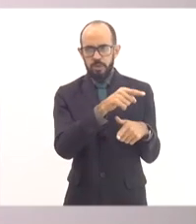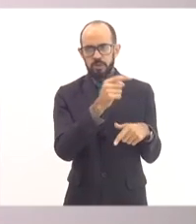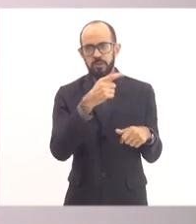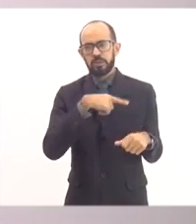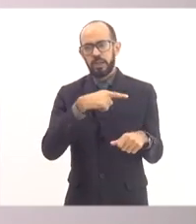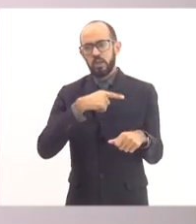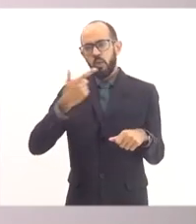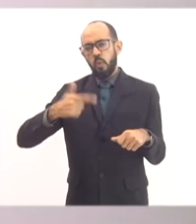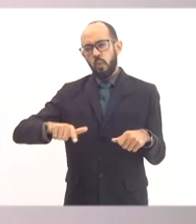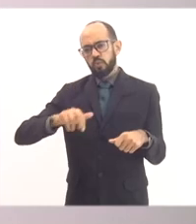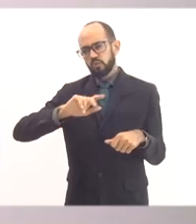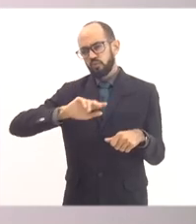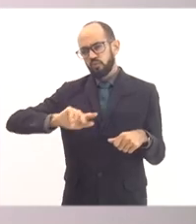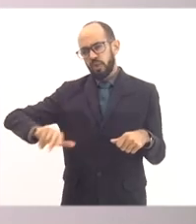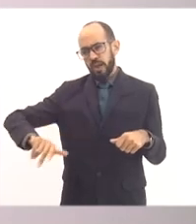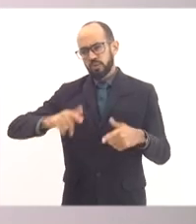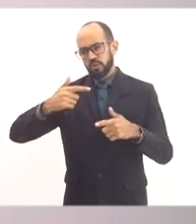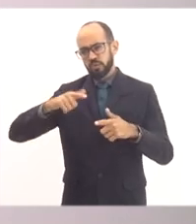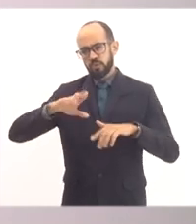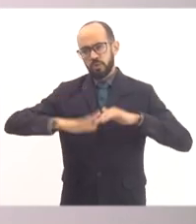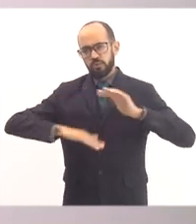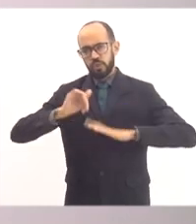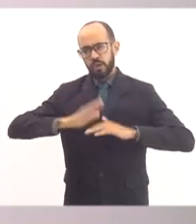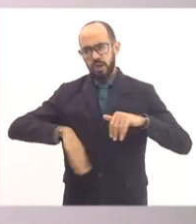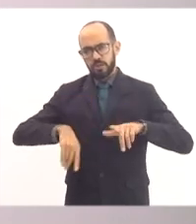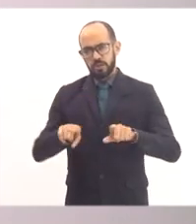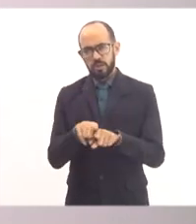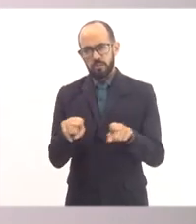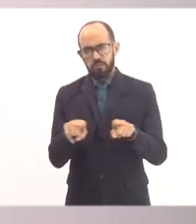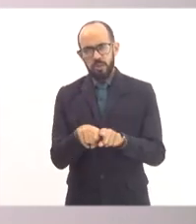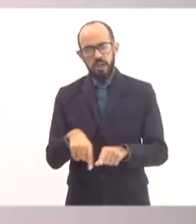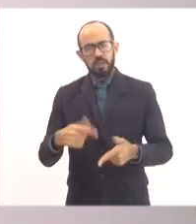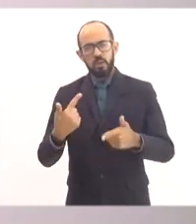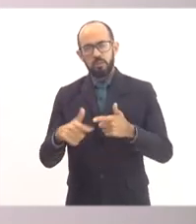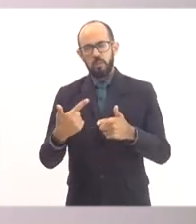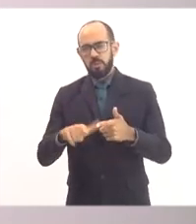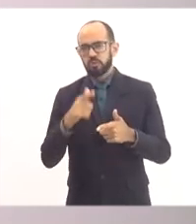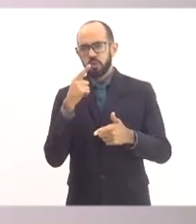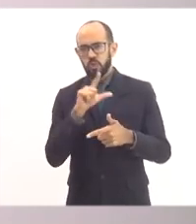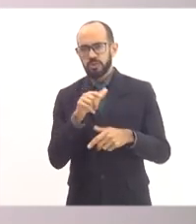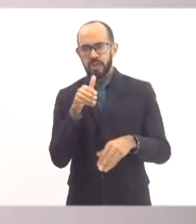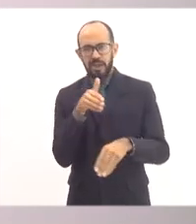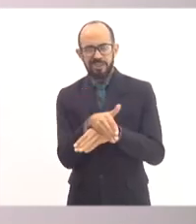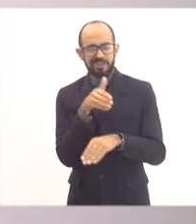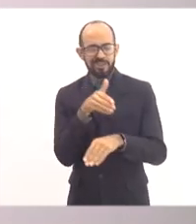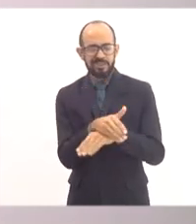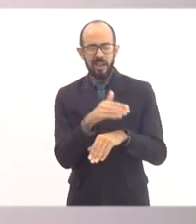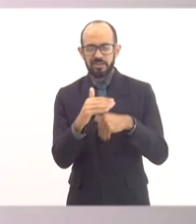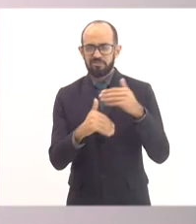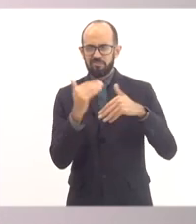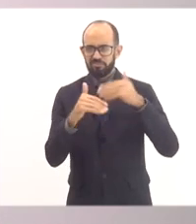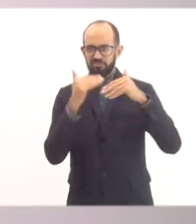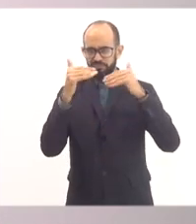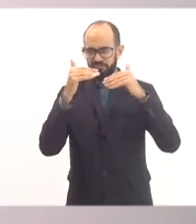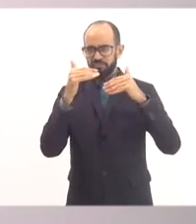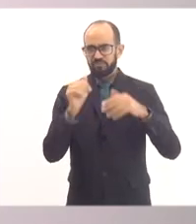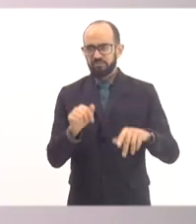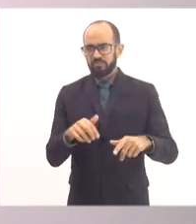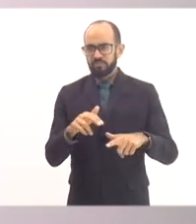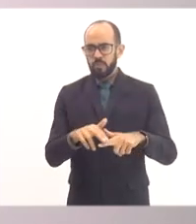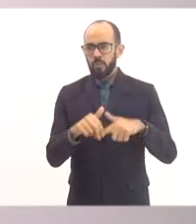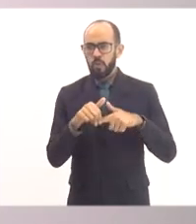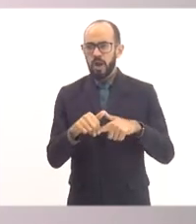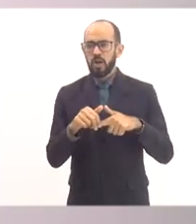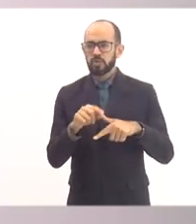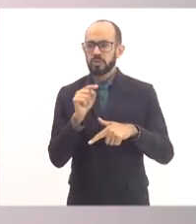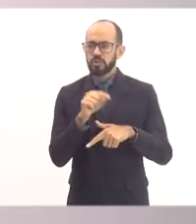outras carreiras dentro da corporação que também estão com gargalos, que não conseguem a ascensão profissional. E aí, em cima desses gargalos,